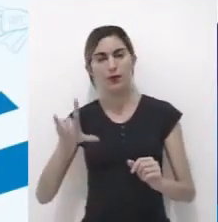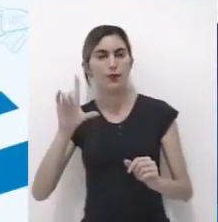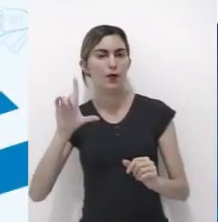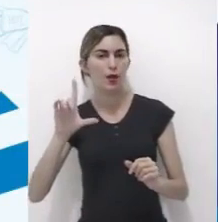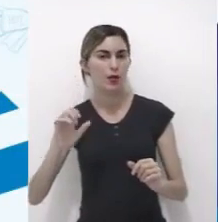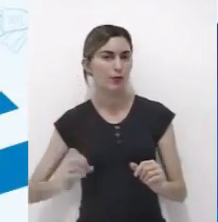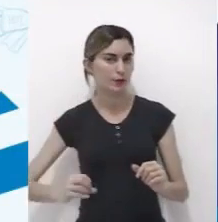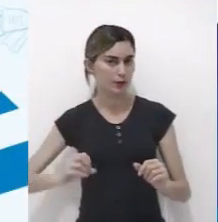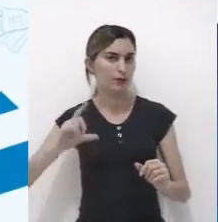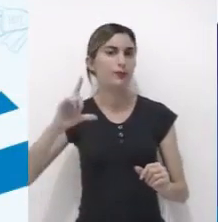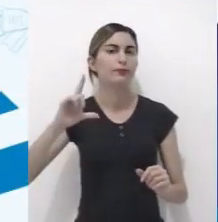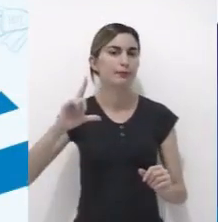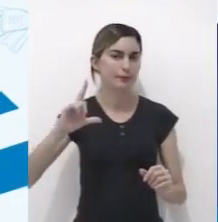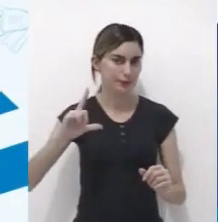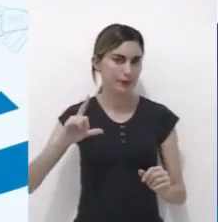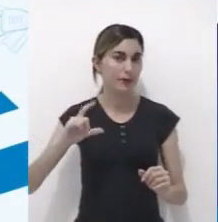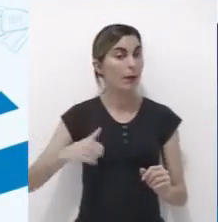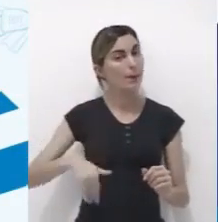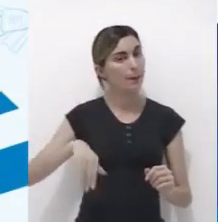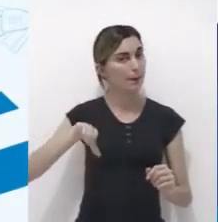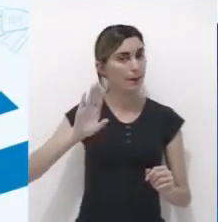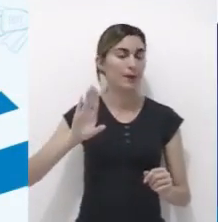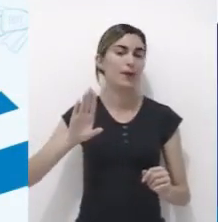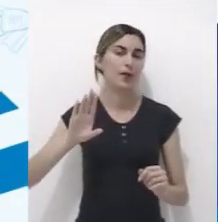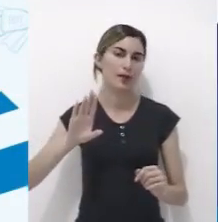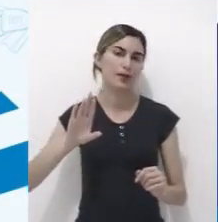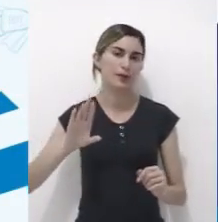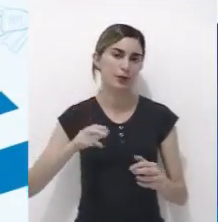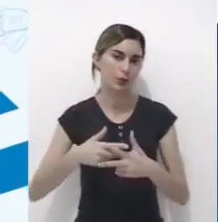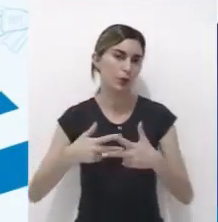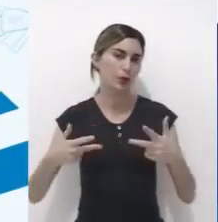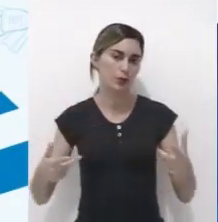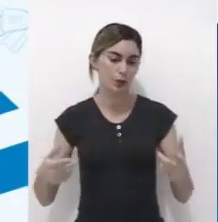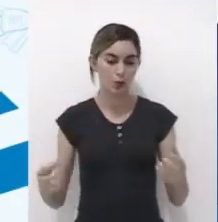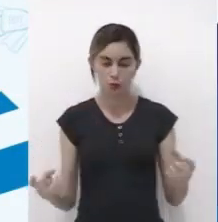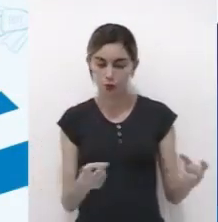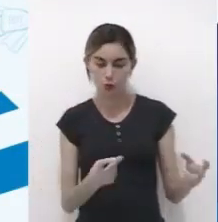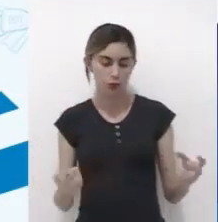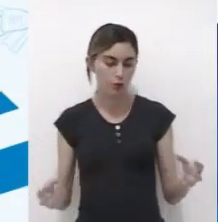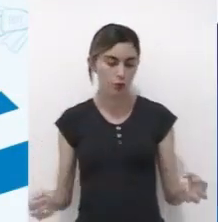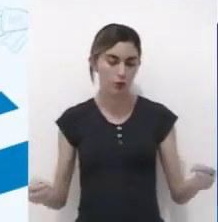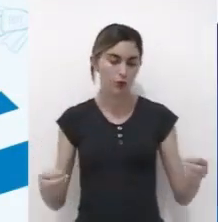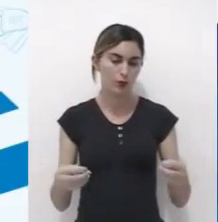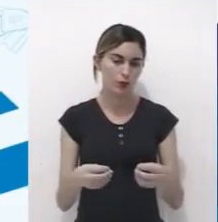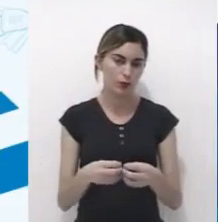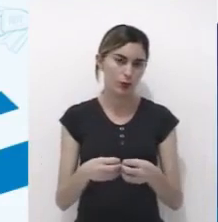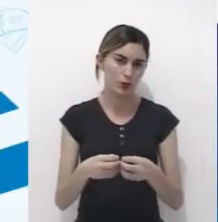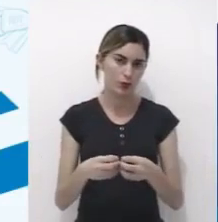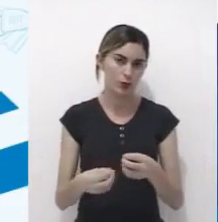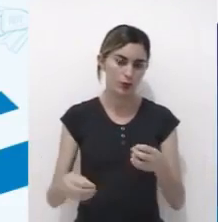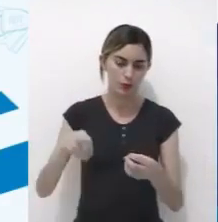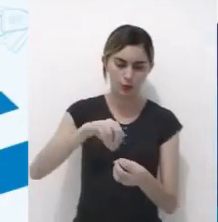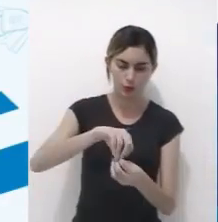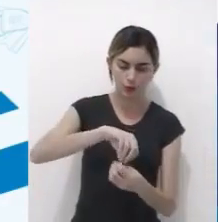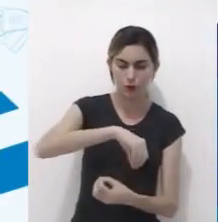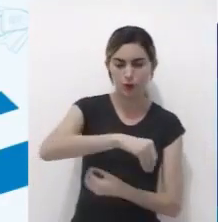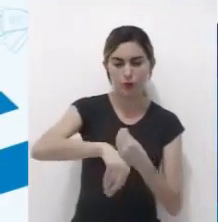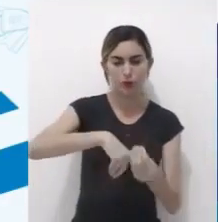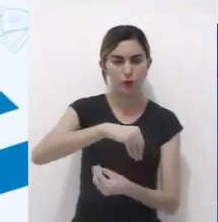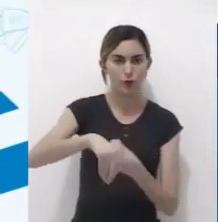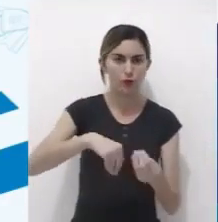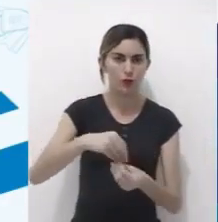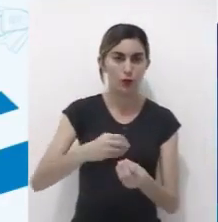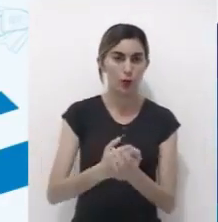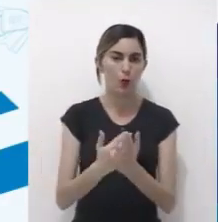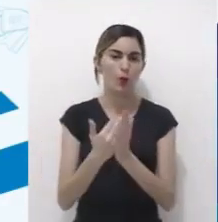reagente, e no outro recipiente já tinha mais reagentes. E aqueles reagentes, quando eles entravam em